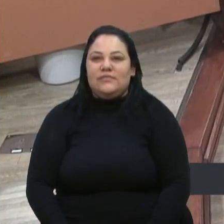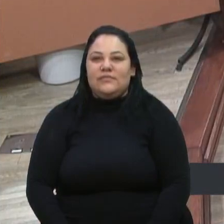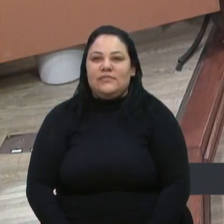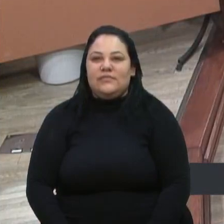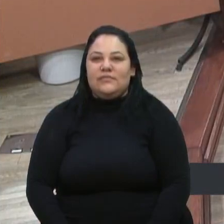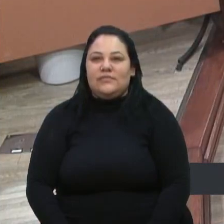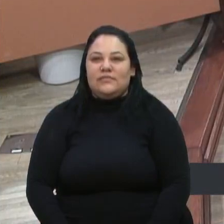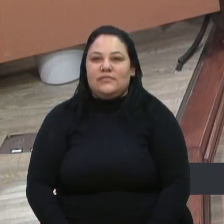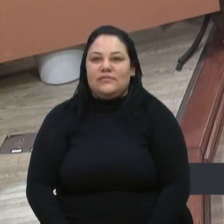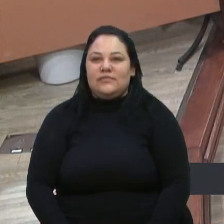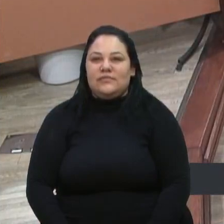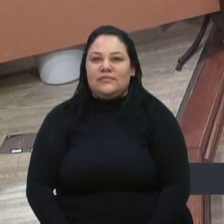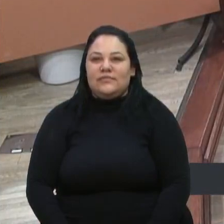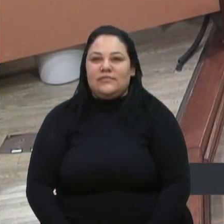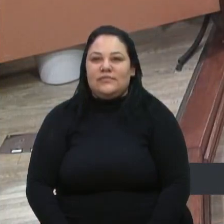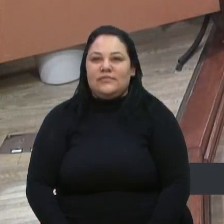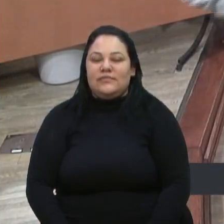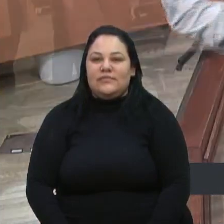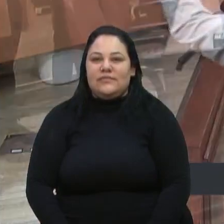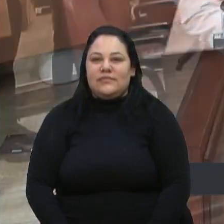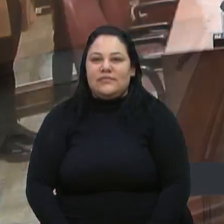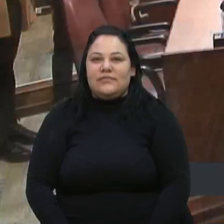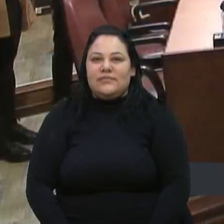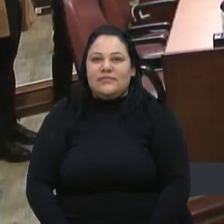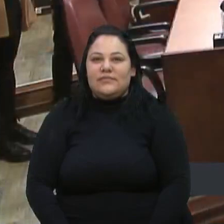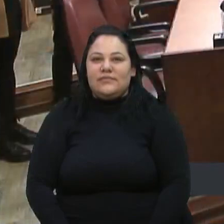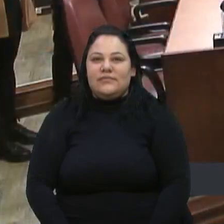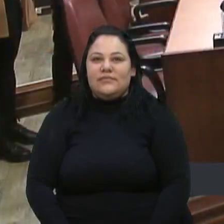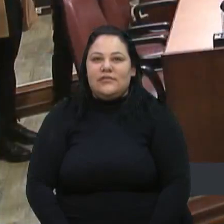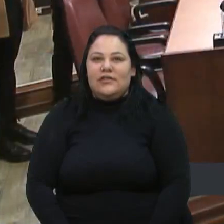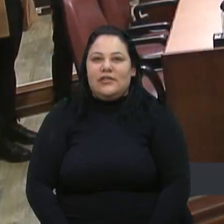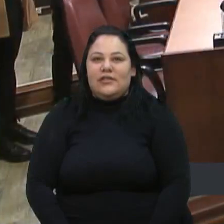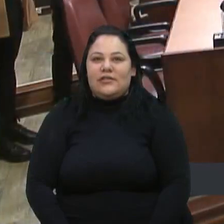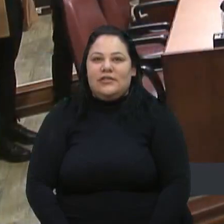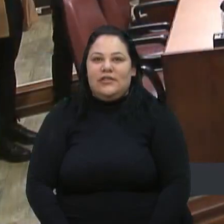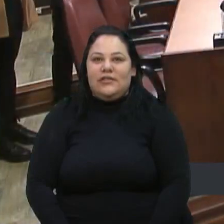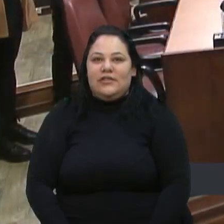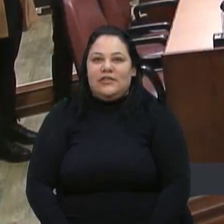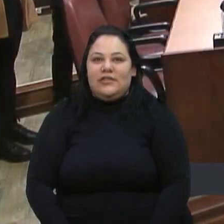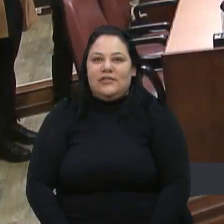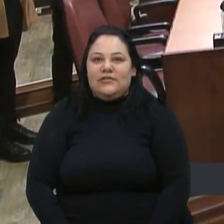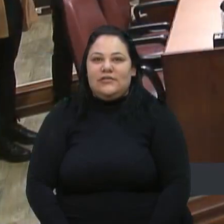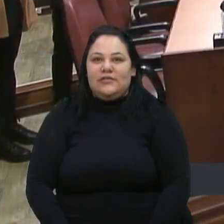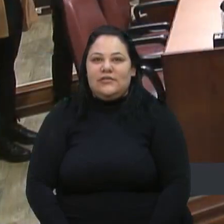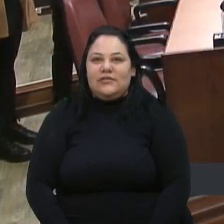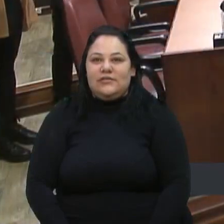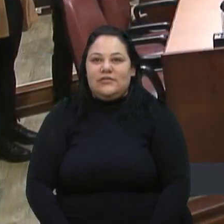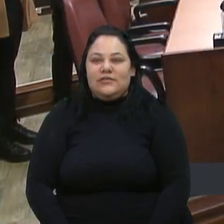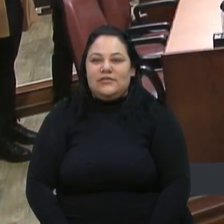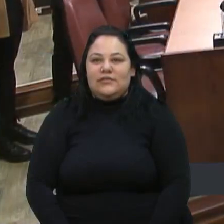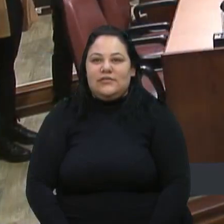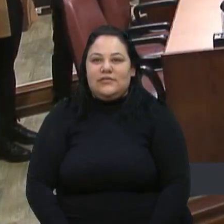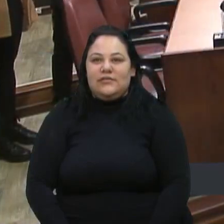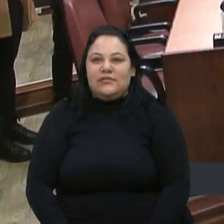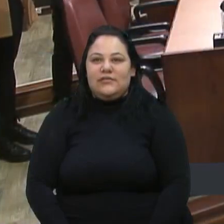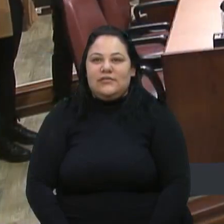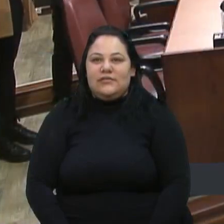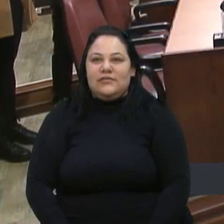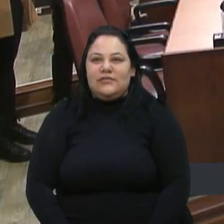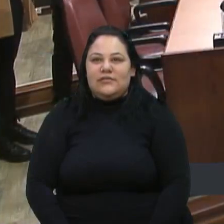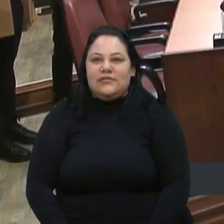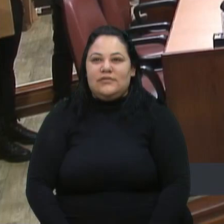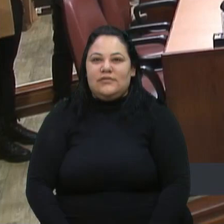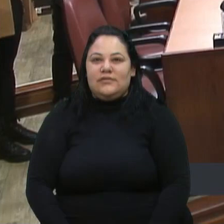Quem é aquele que vem lá no seu cavalo alazão? Quem é aquele que vem lá no seu cavalo alazão? É o nosso